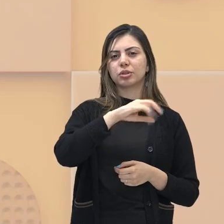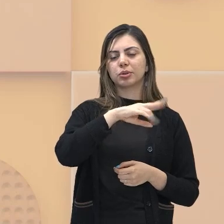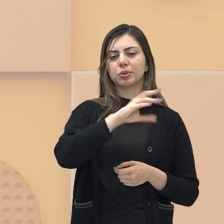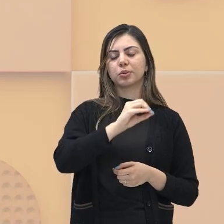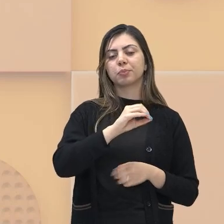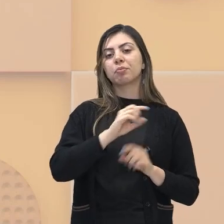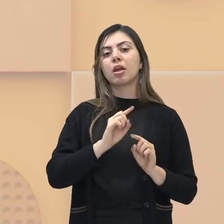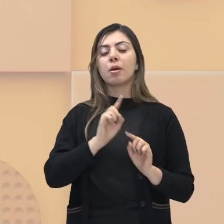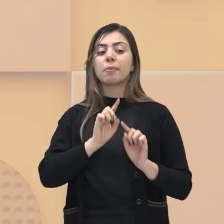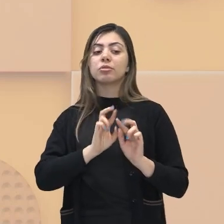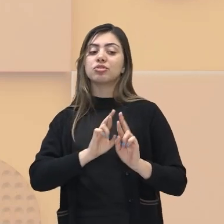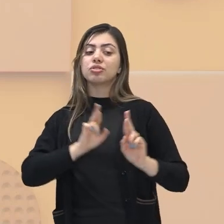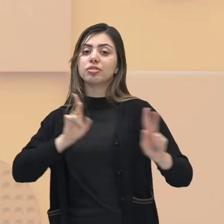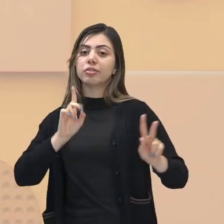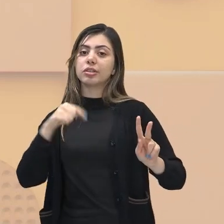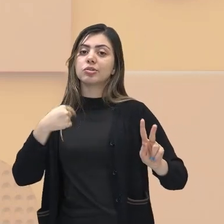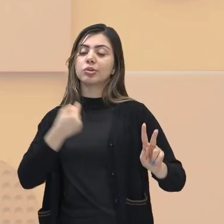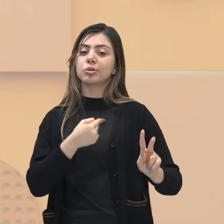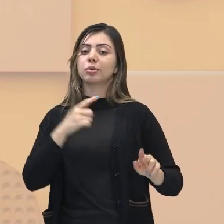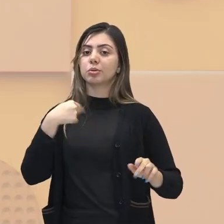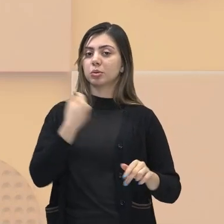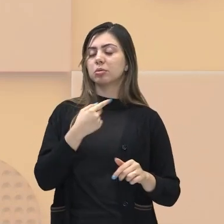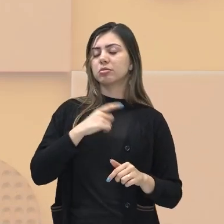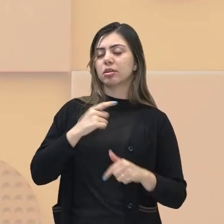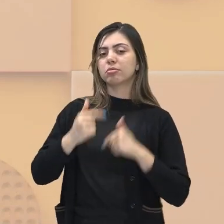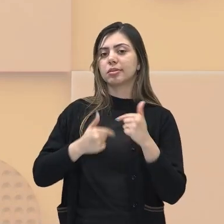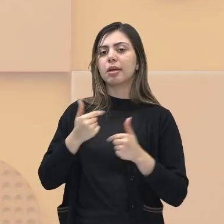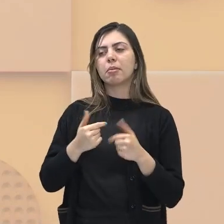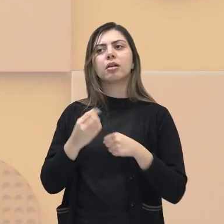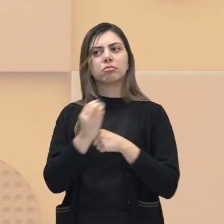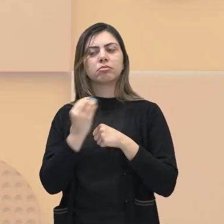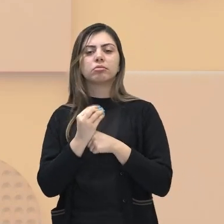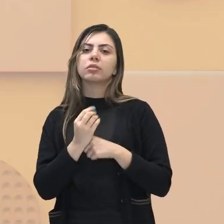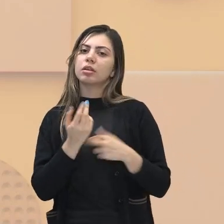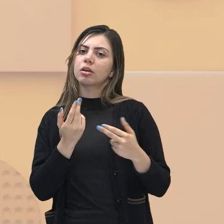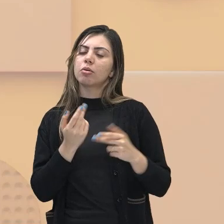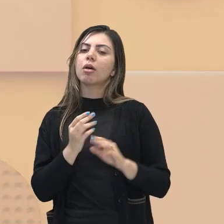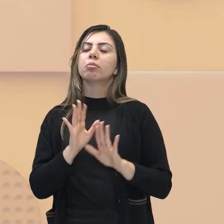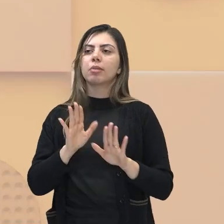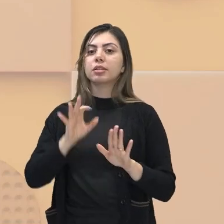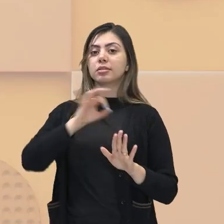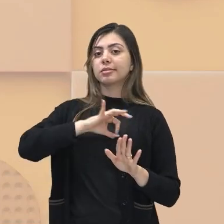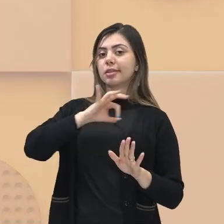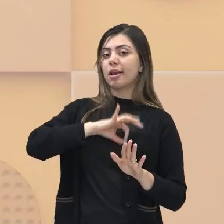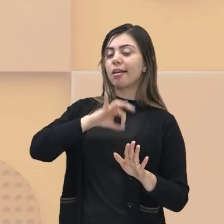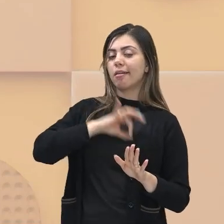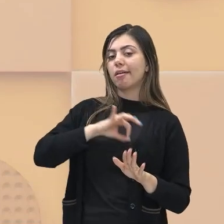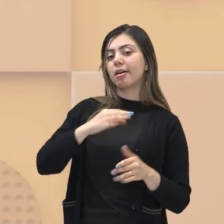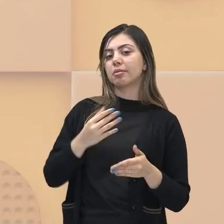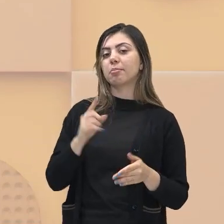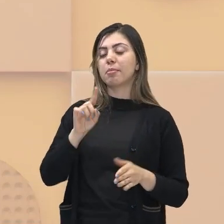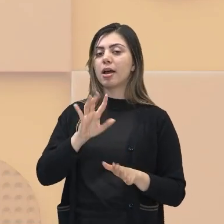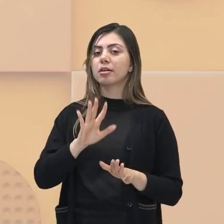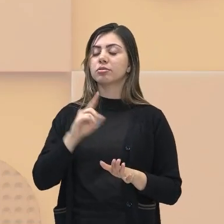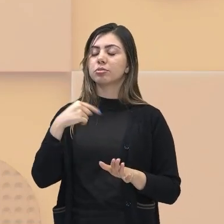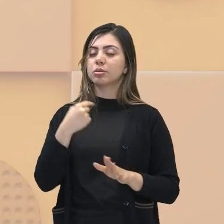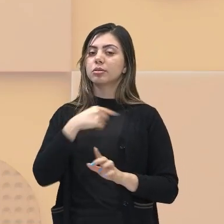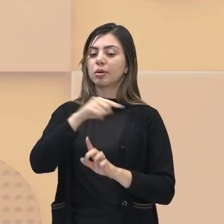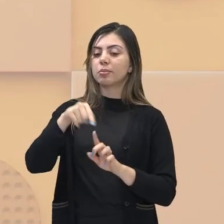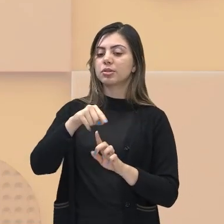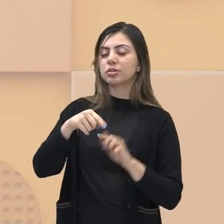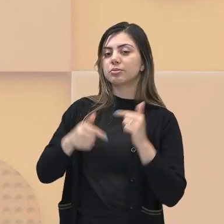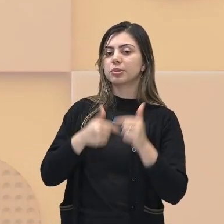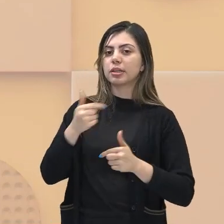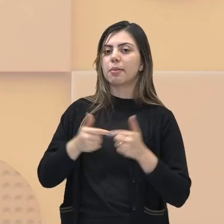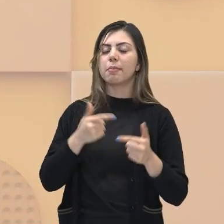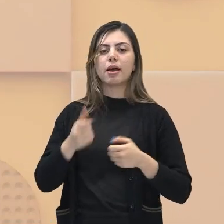trabalhos, claro, primeiramente por uma questão de sobrevivência, sim, também, para a questão salarial e tudo mais, mas nós buscamos, através do nosso trabalho, da